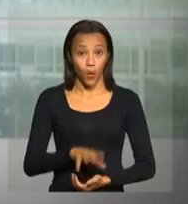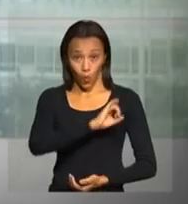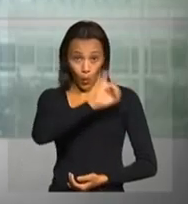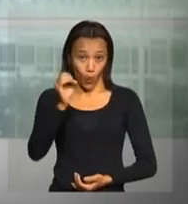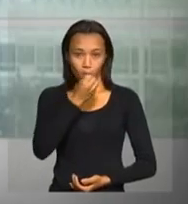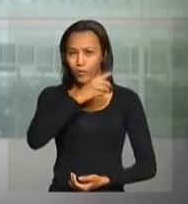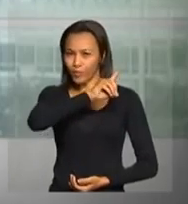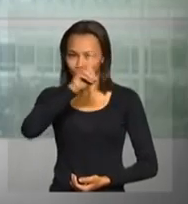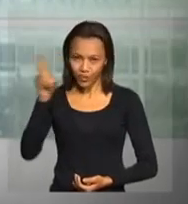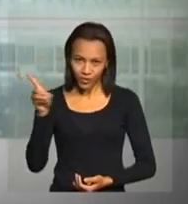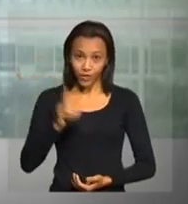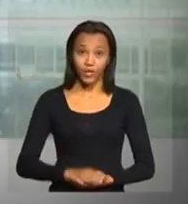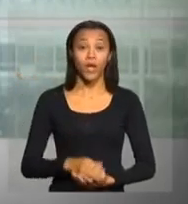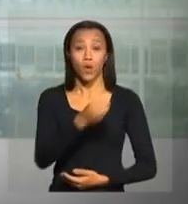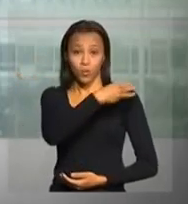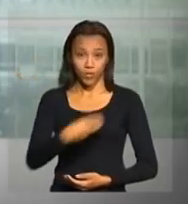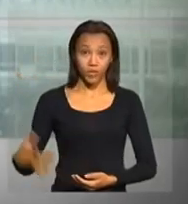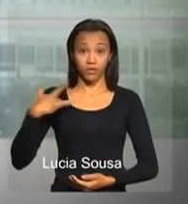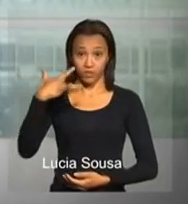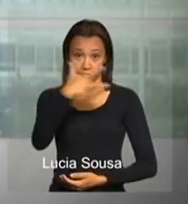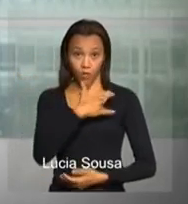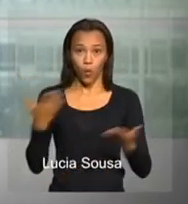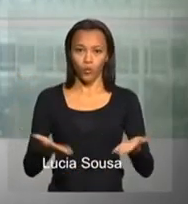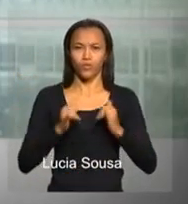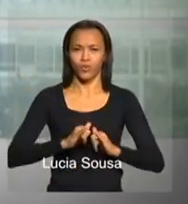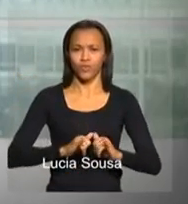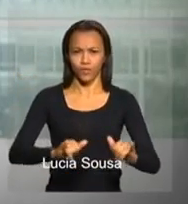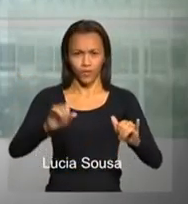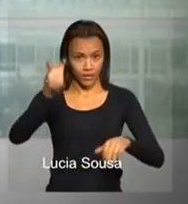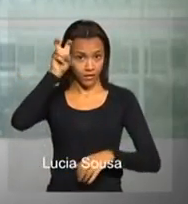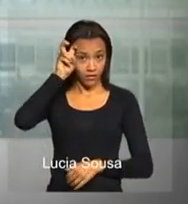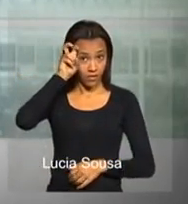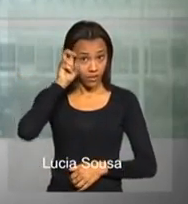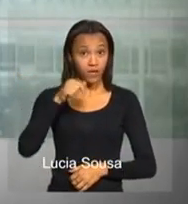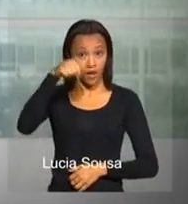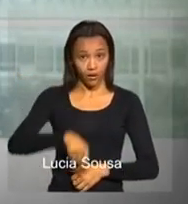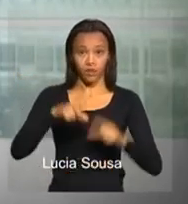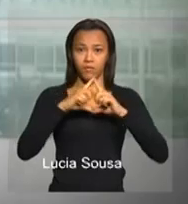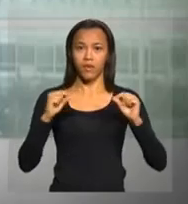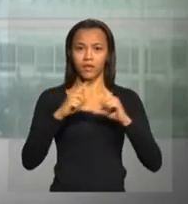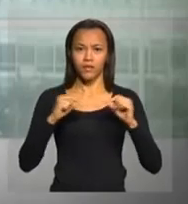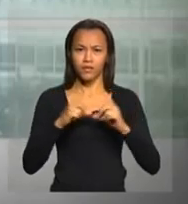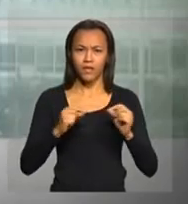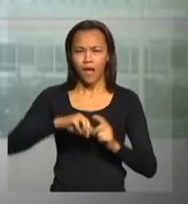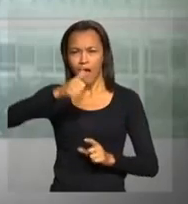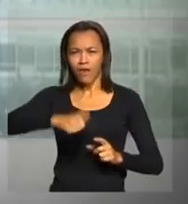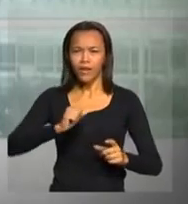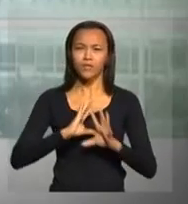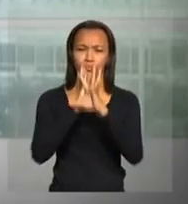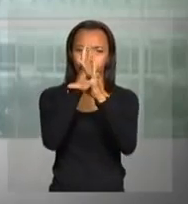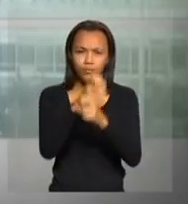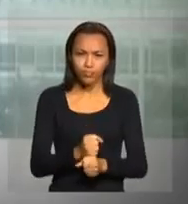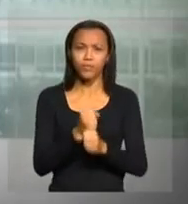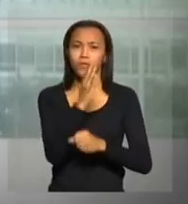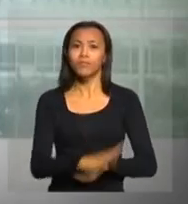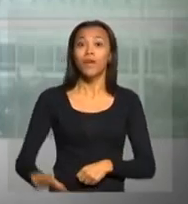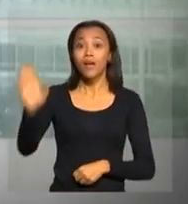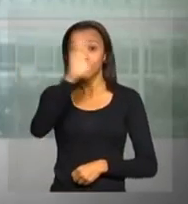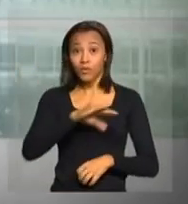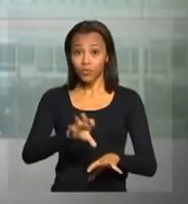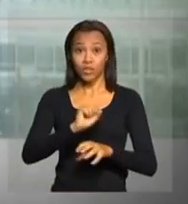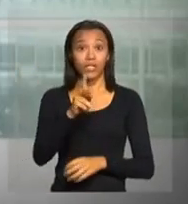Olá, bom dia. O Ministério da Saúde divulga nesta quinta-feira em Brasília o Balanço Nacional de